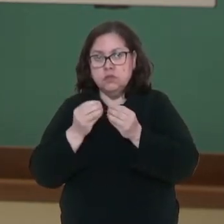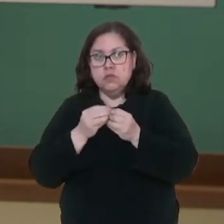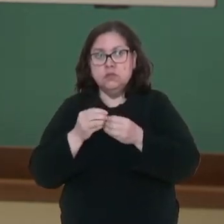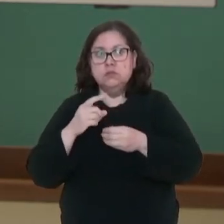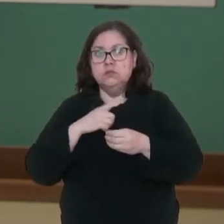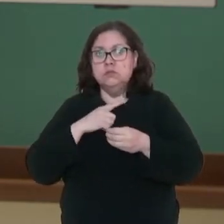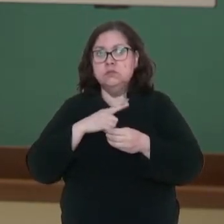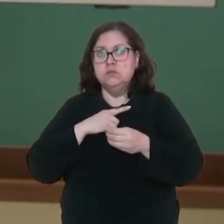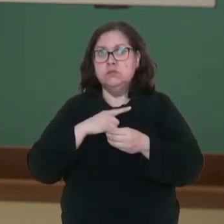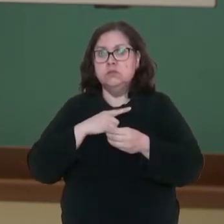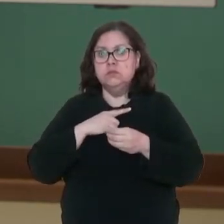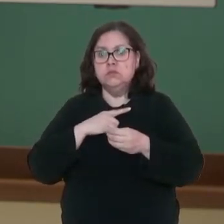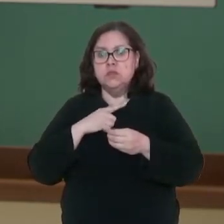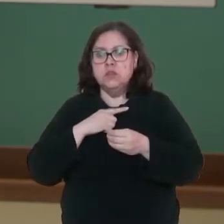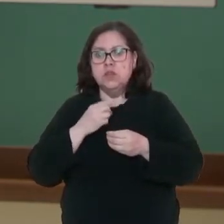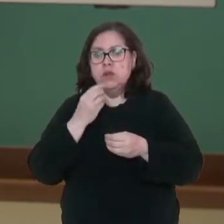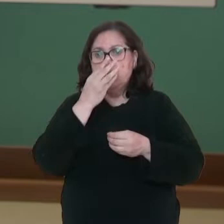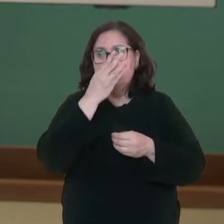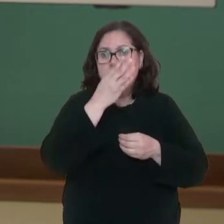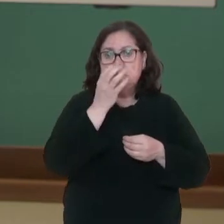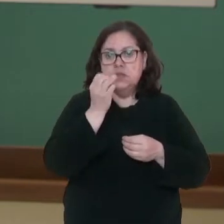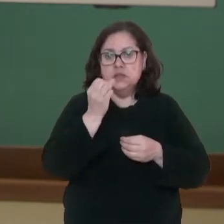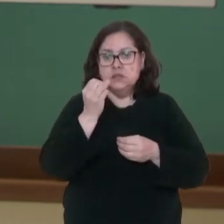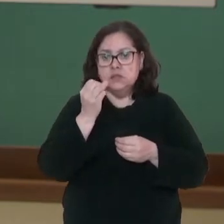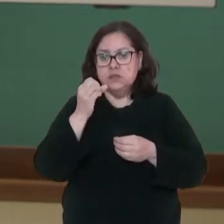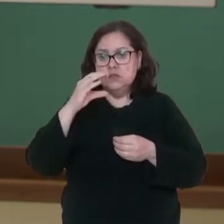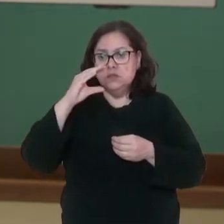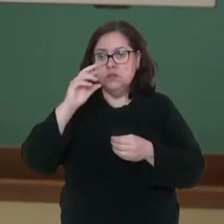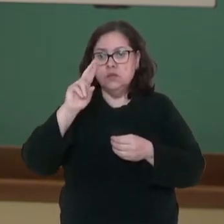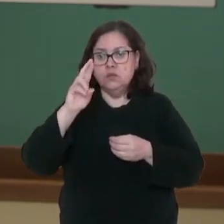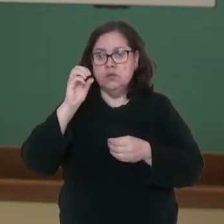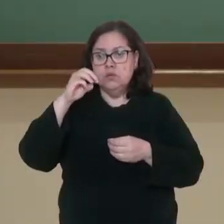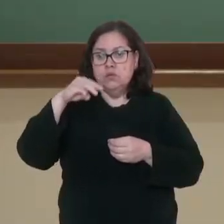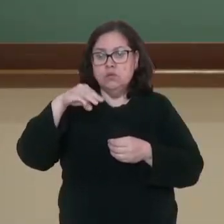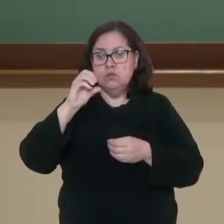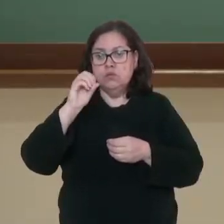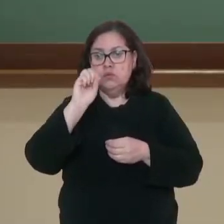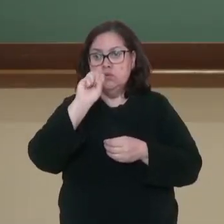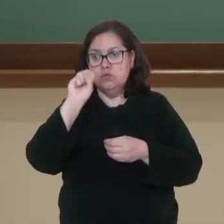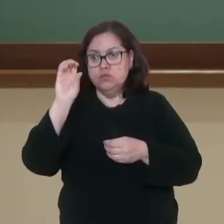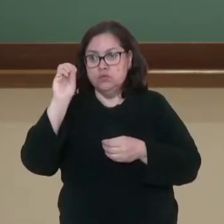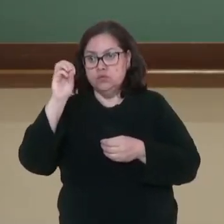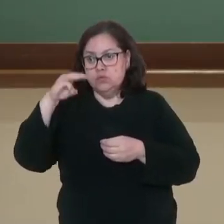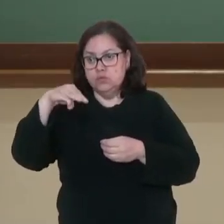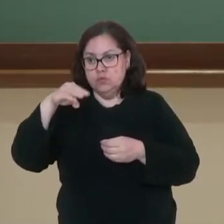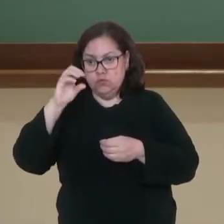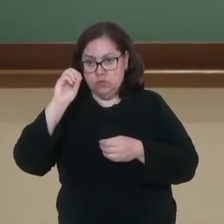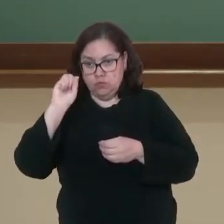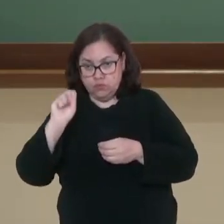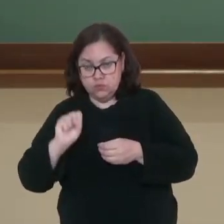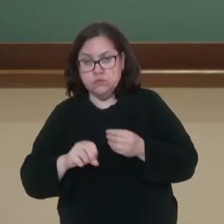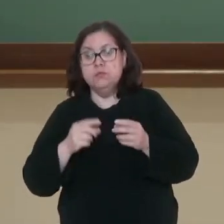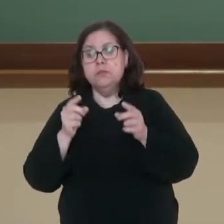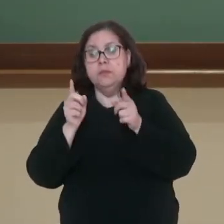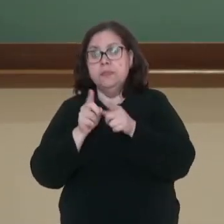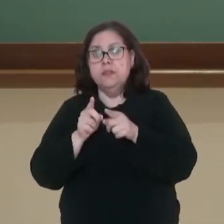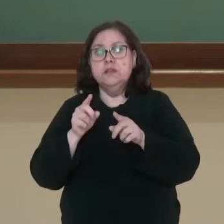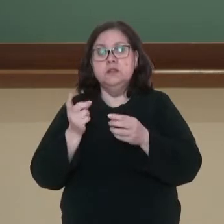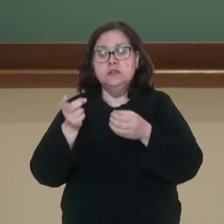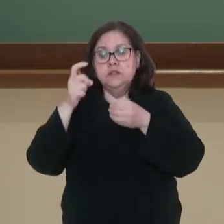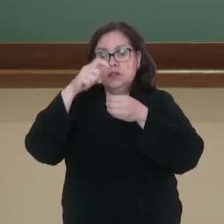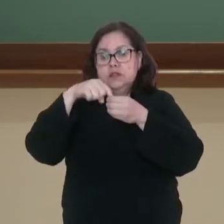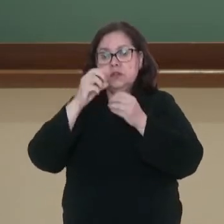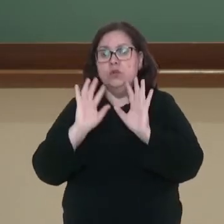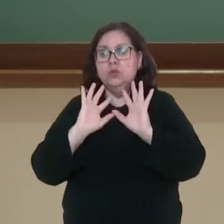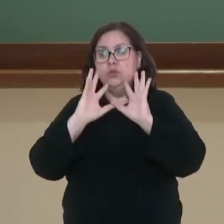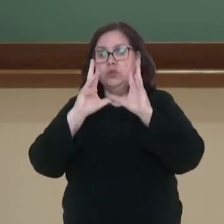gente acaba tendo 46 cromossomos, a cromatina se condensa formando 46 cromossomos, e nesses estão